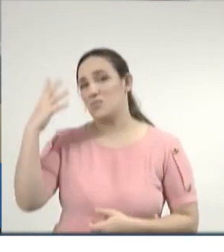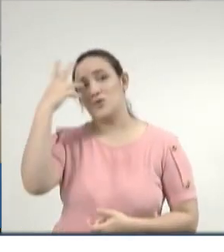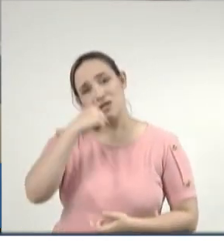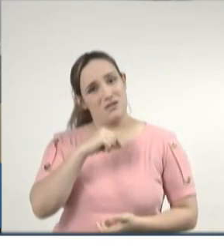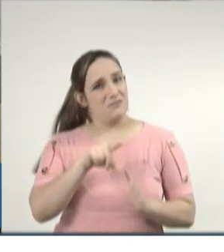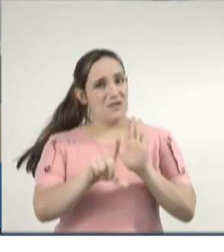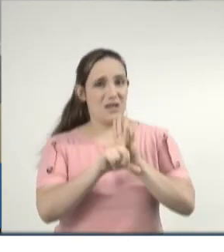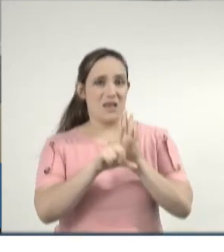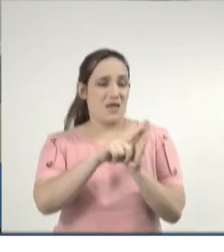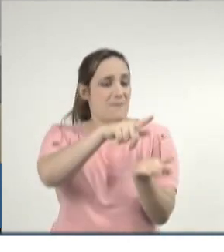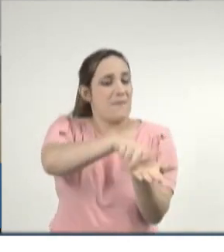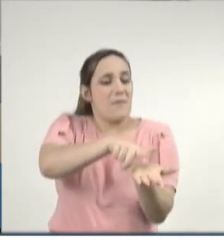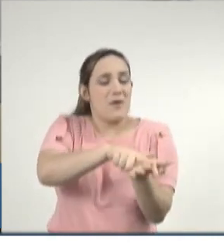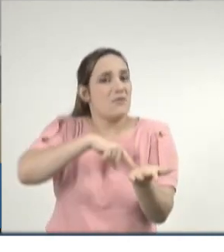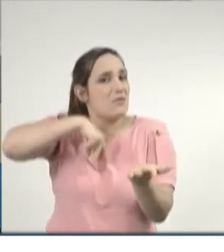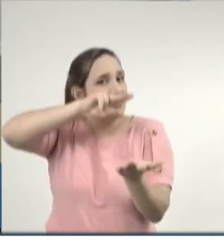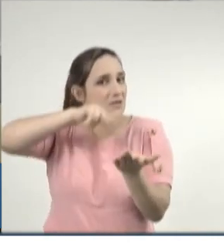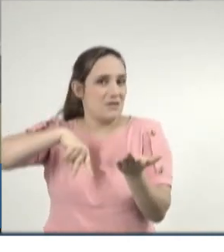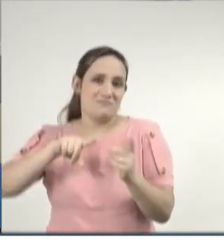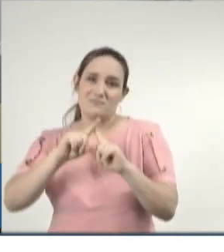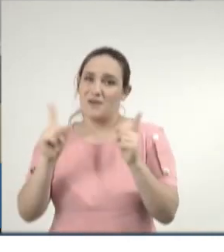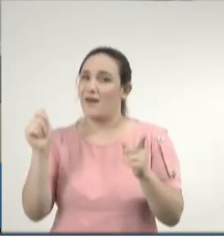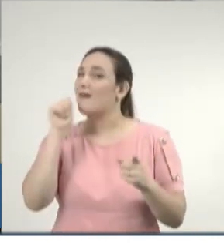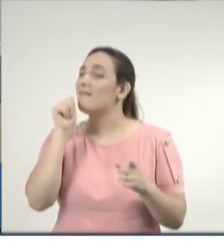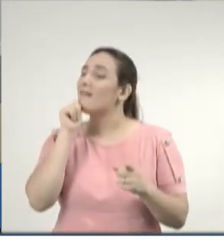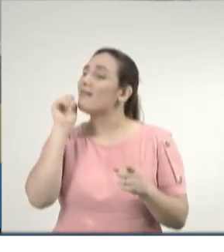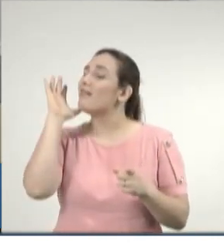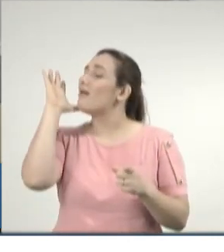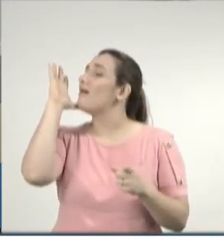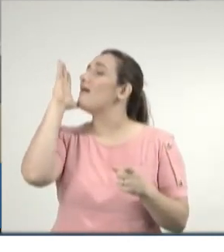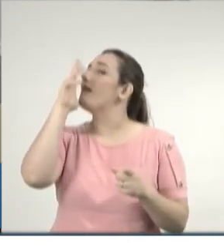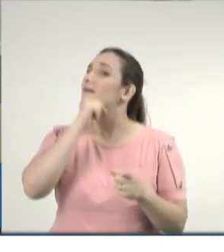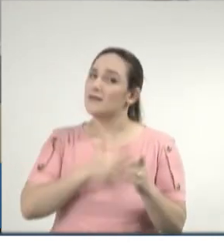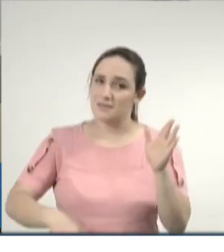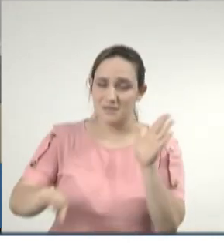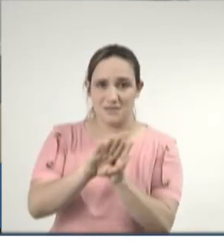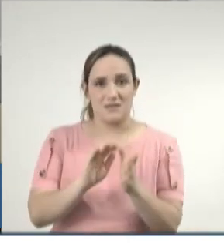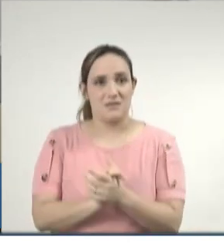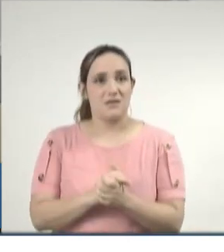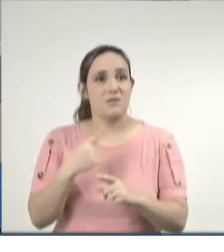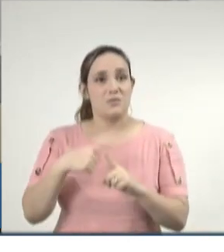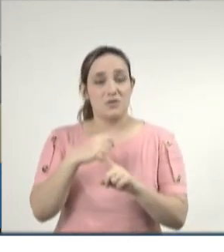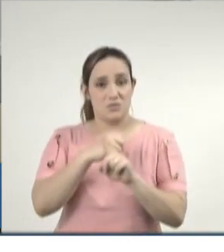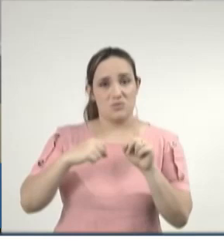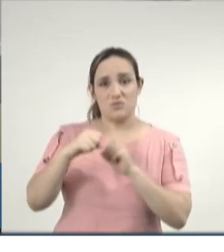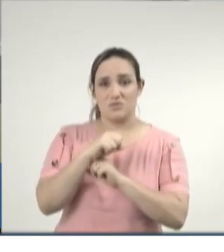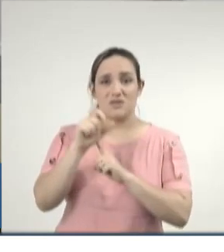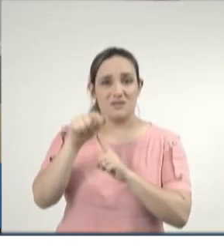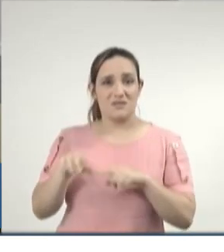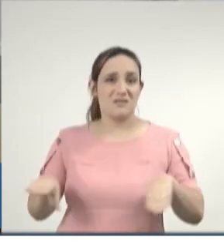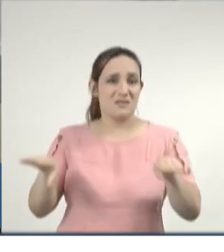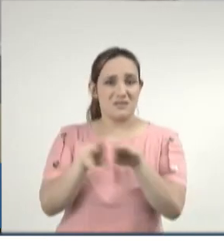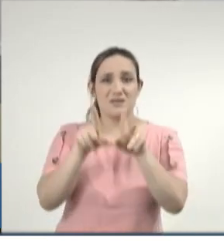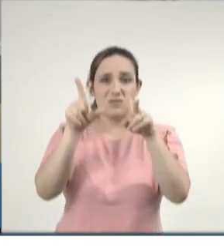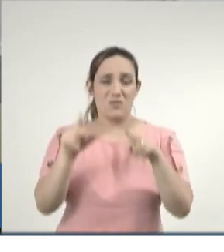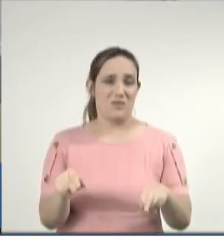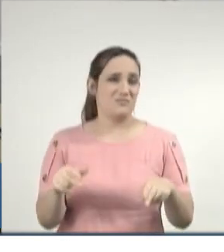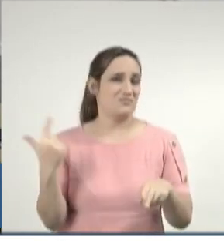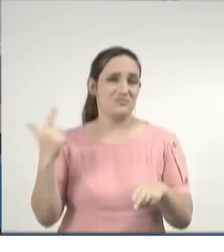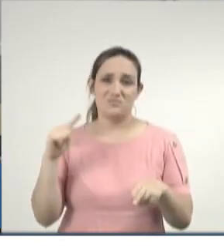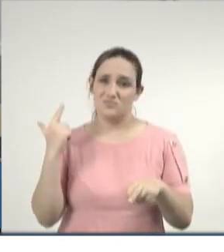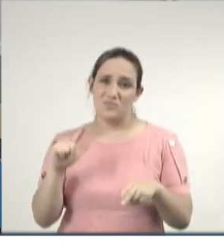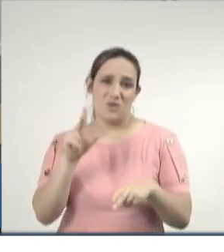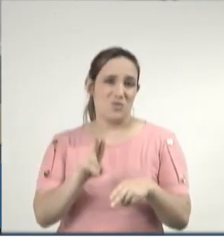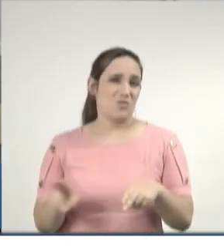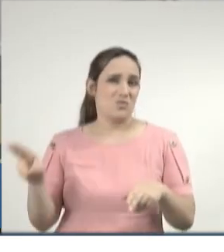papel. Nós estamos longe de alcançar isso. Por quê? A gente vive numa sociedade onde o princípio da igualdade ele é aplicado na